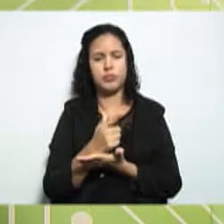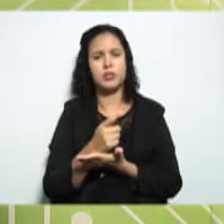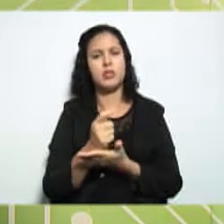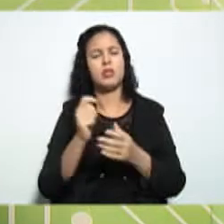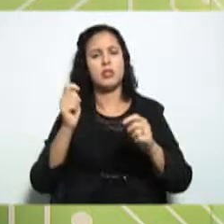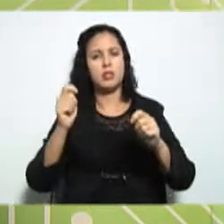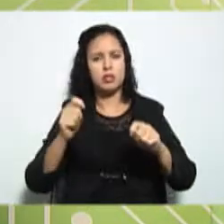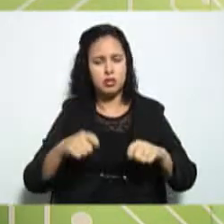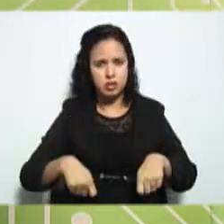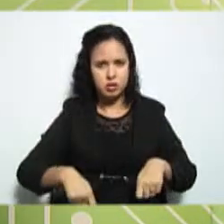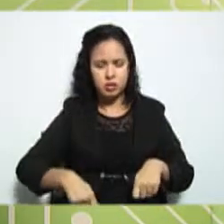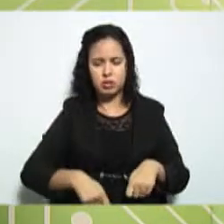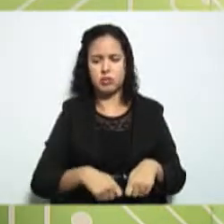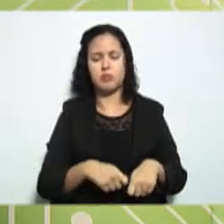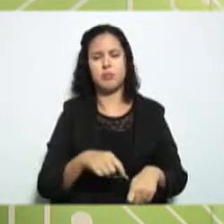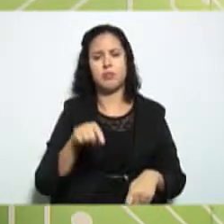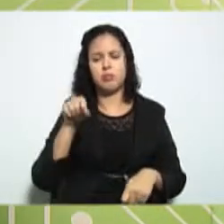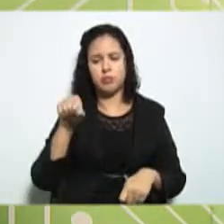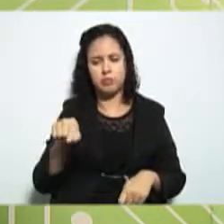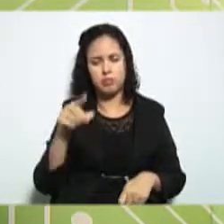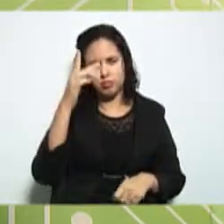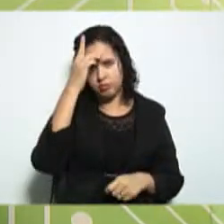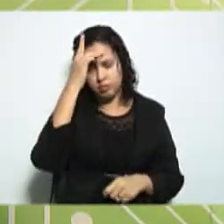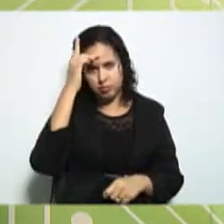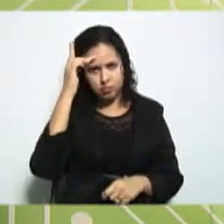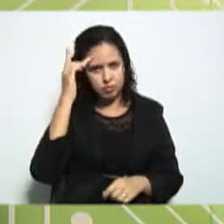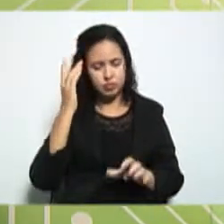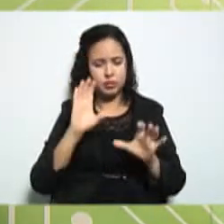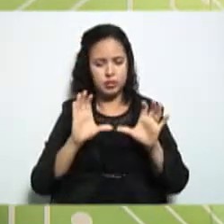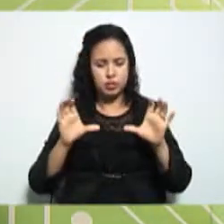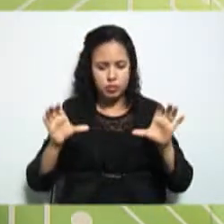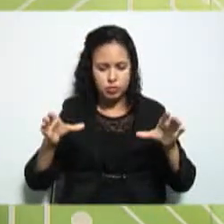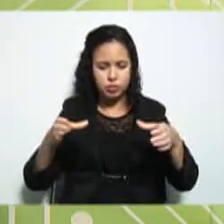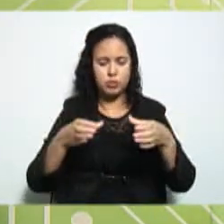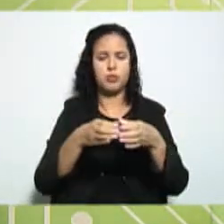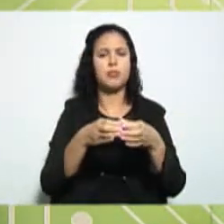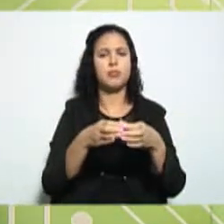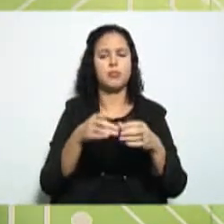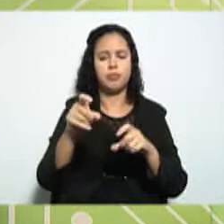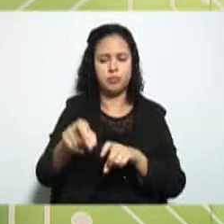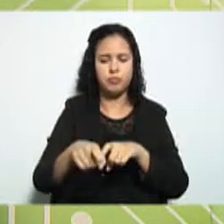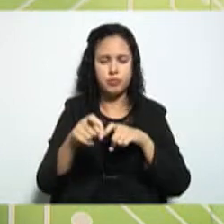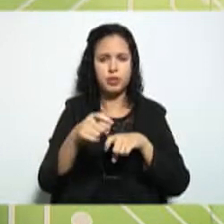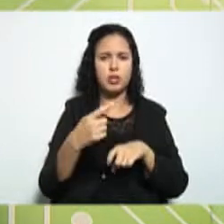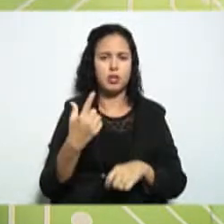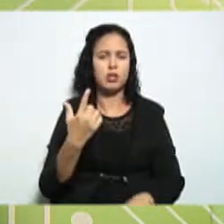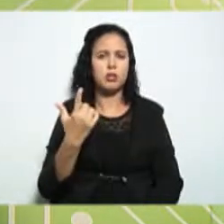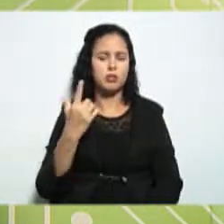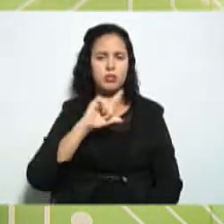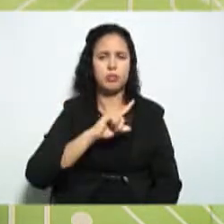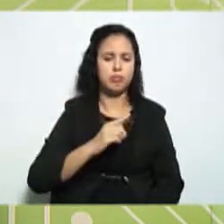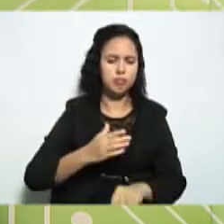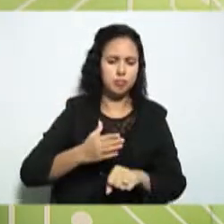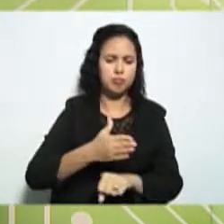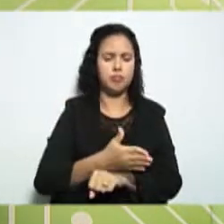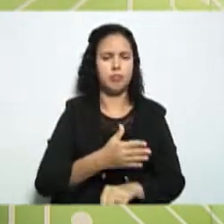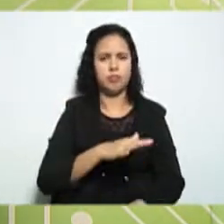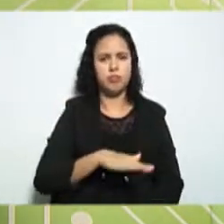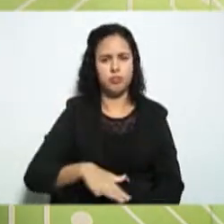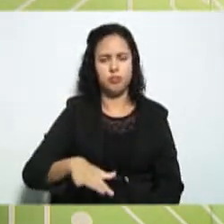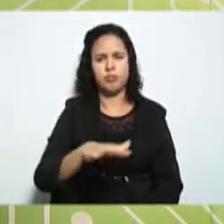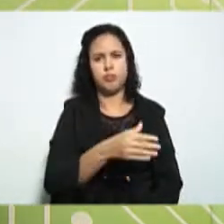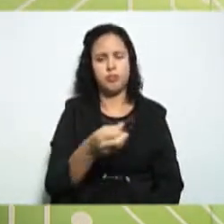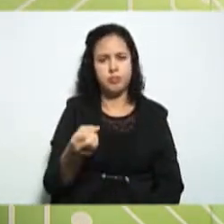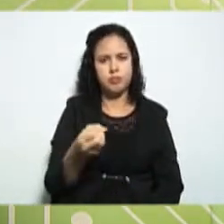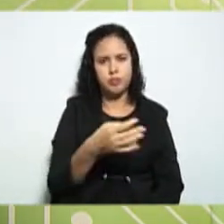do pequeno produtor se organizar em coletivo e assim ter acesso a esses novos mercados, a